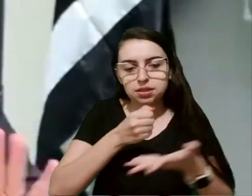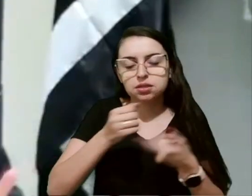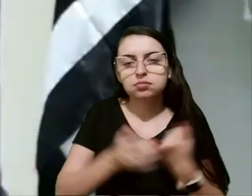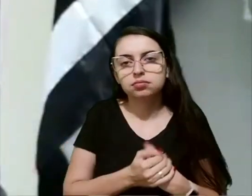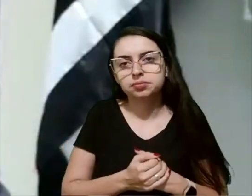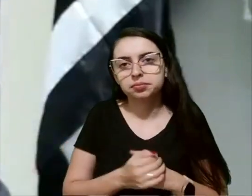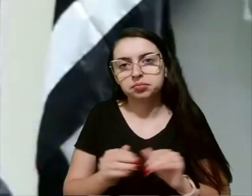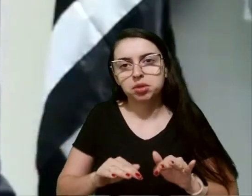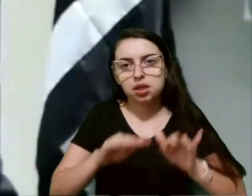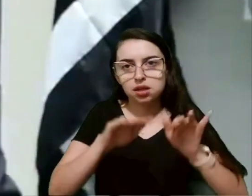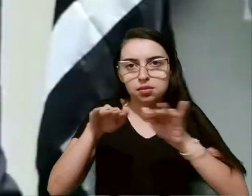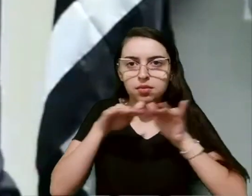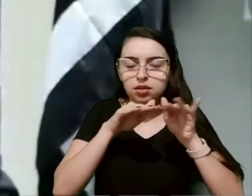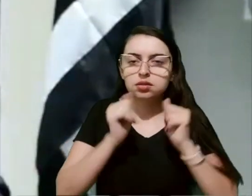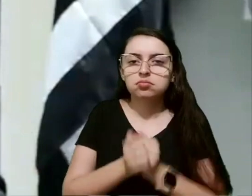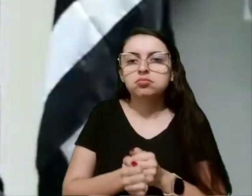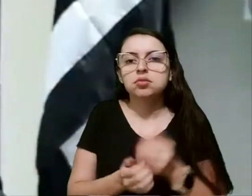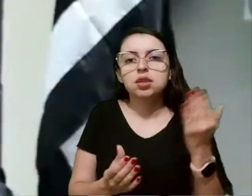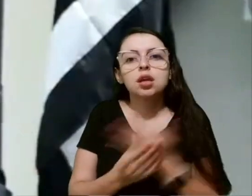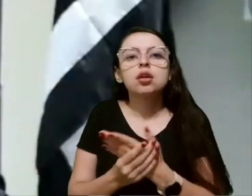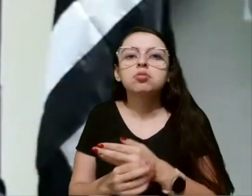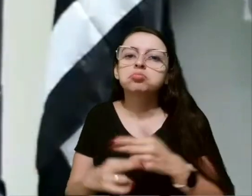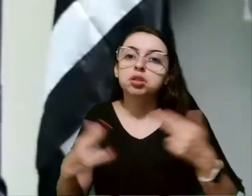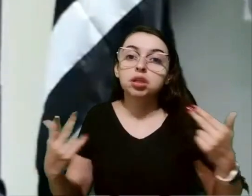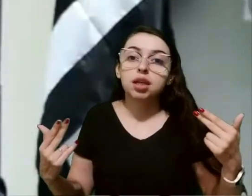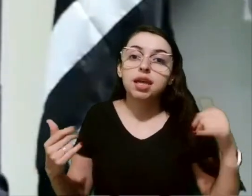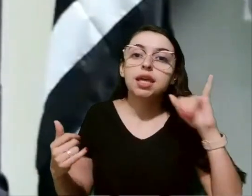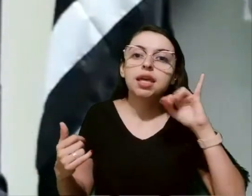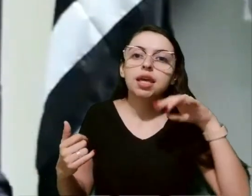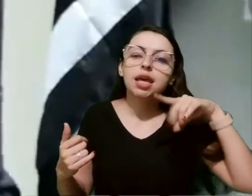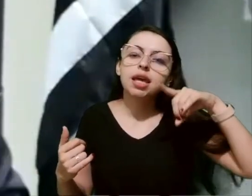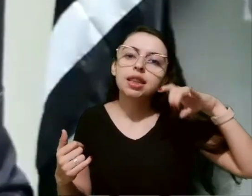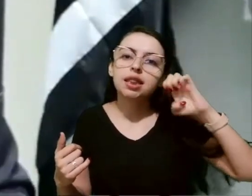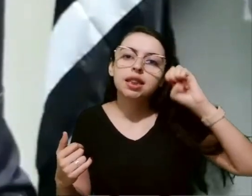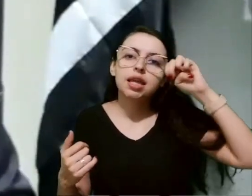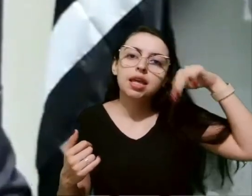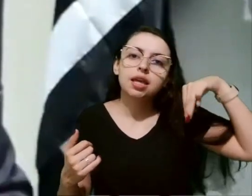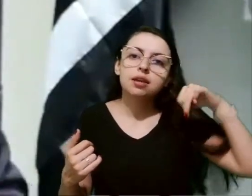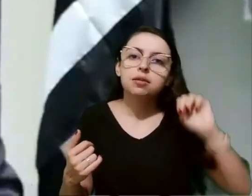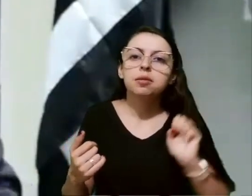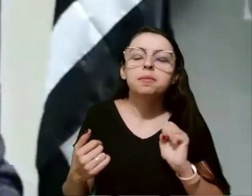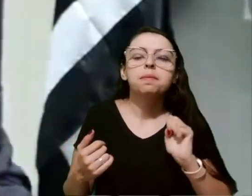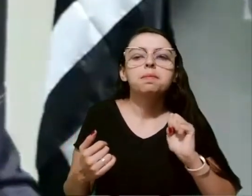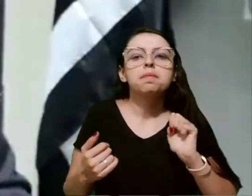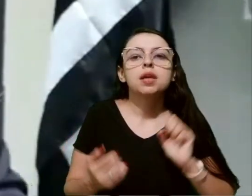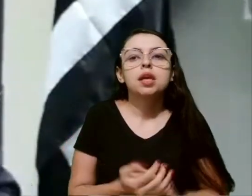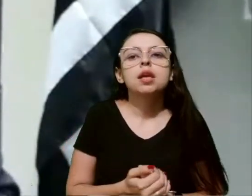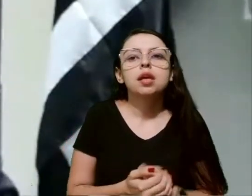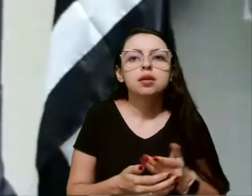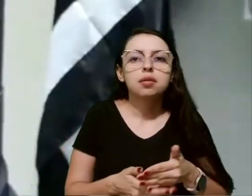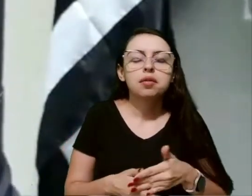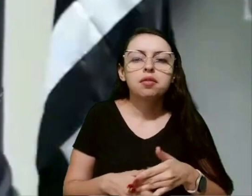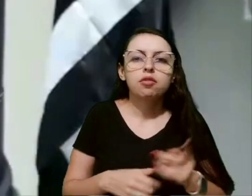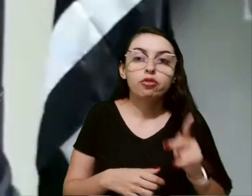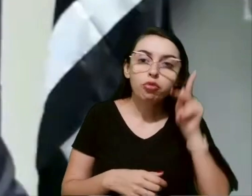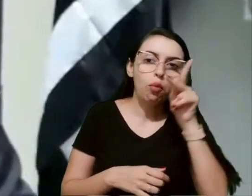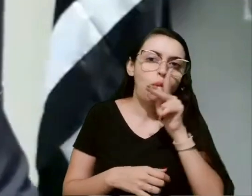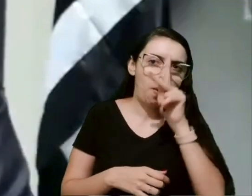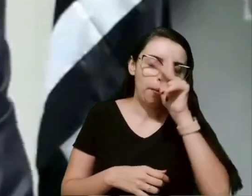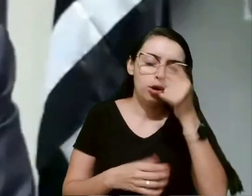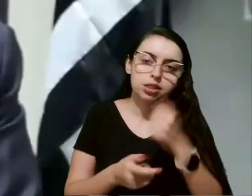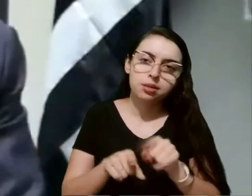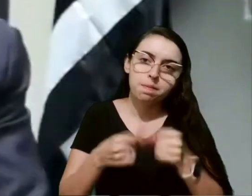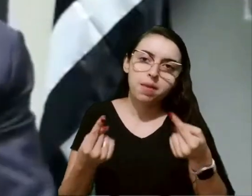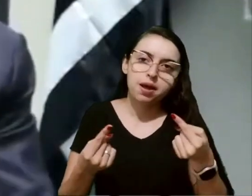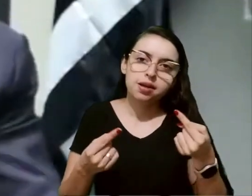acha pacifica. Você tem casos que são endêmicos, ou seja, eles ganham alguma propulsão, mas eles não estão, vamos dizer